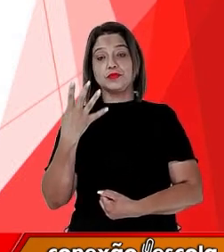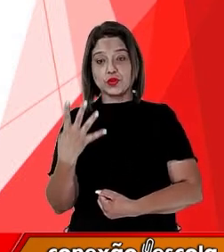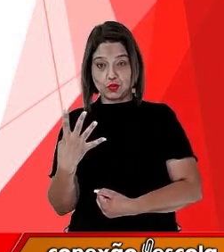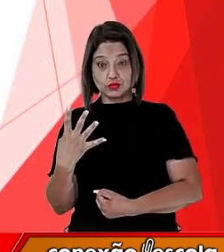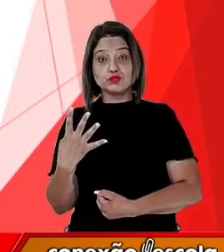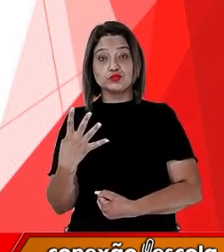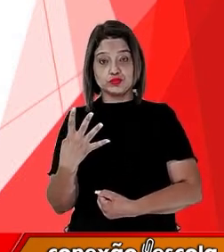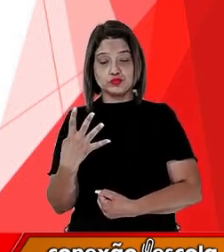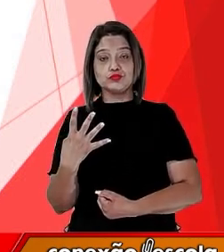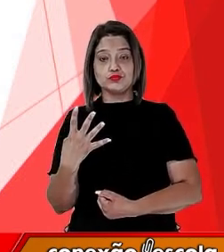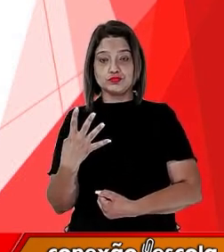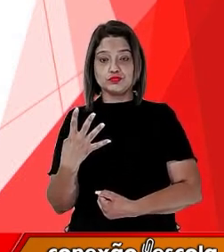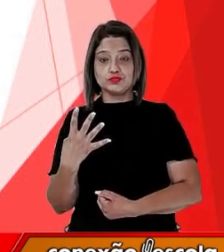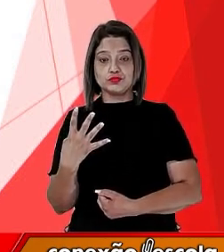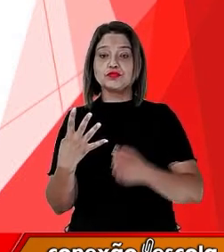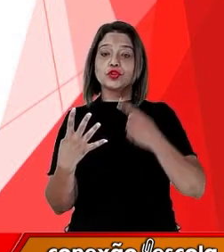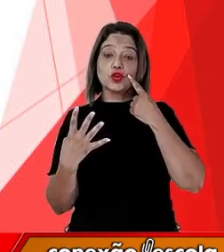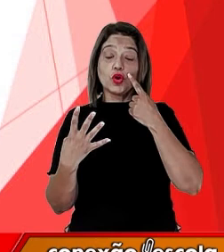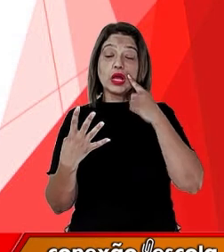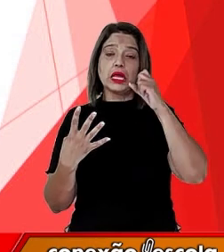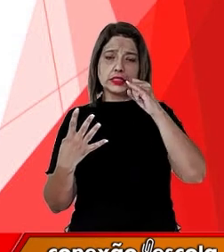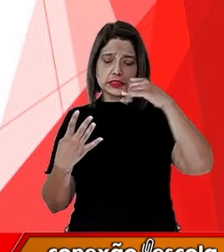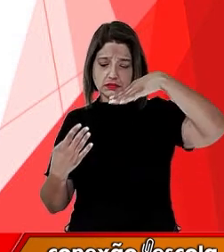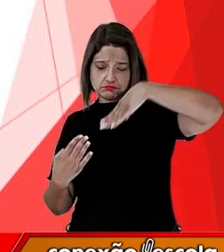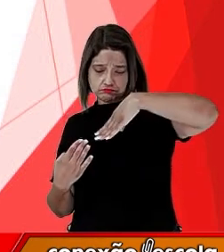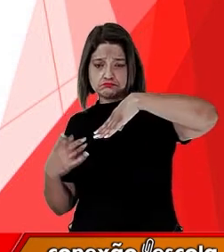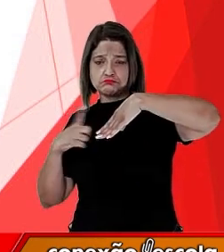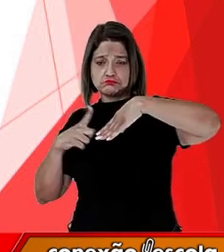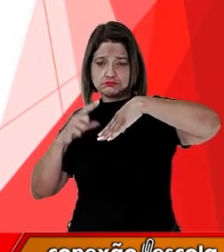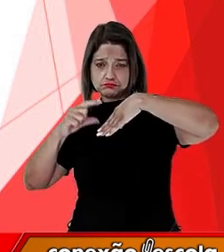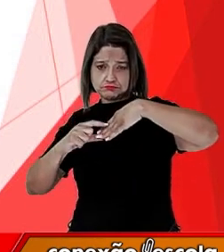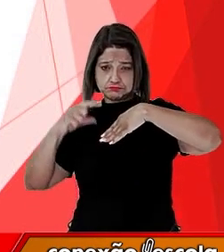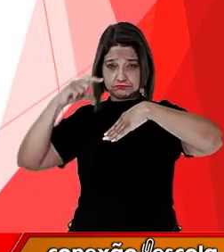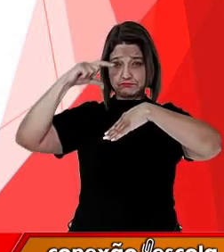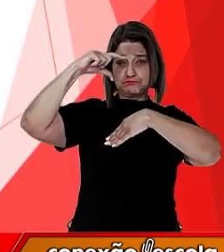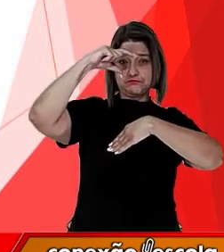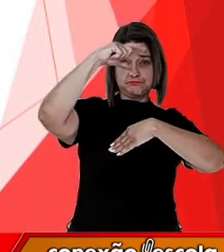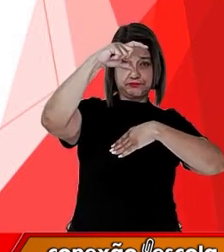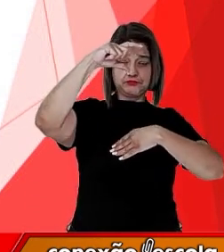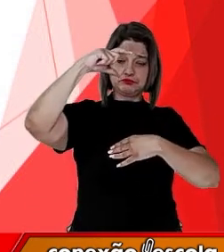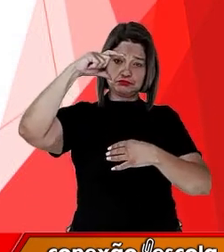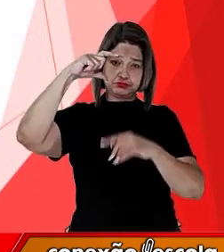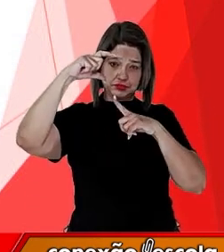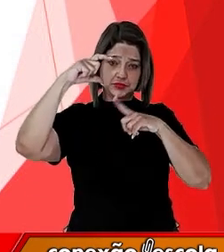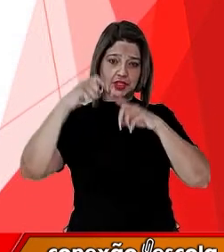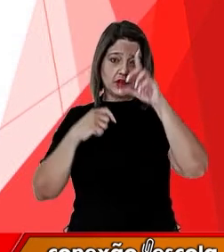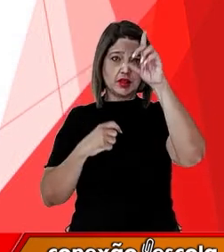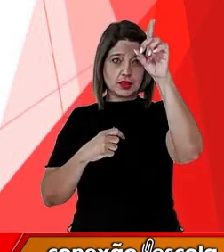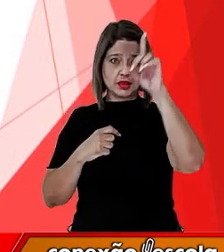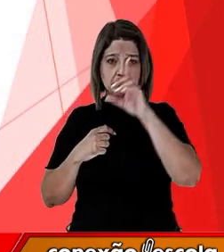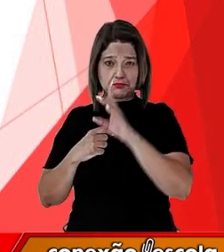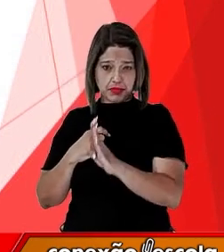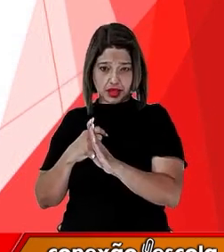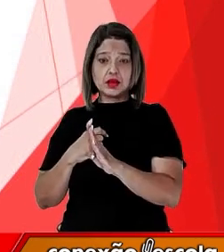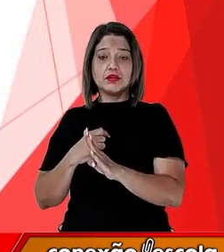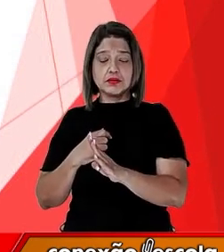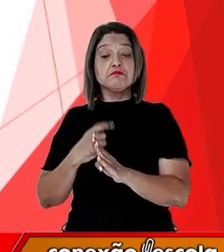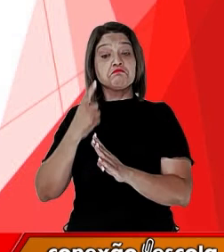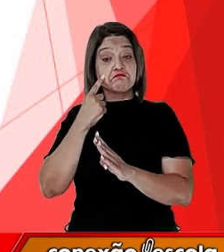3, 4. Esse vetor, se eu encaixar ele aqui, entre o D e o D', que é o ponto correspondente, ele vai